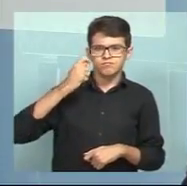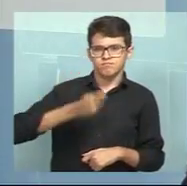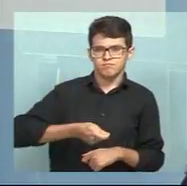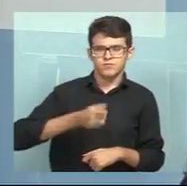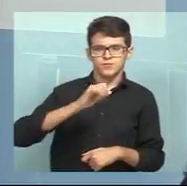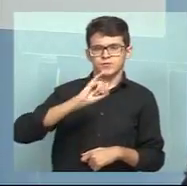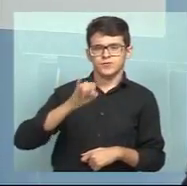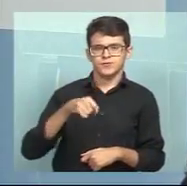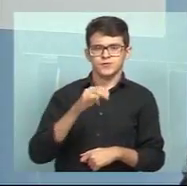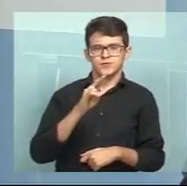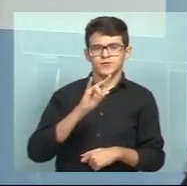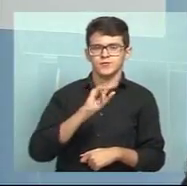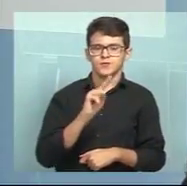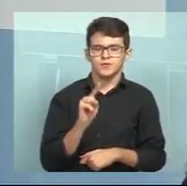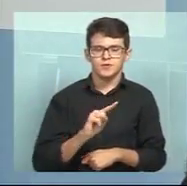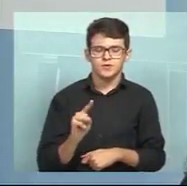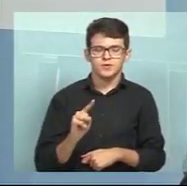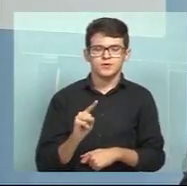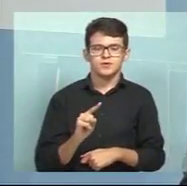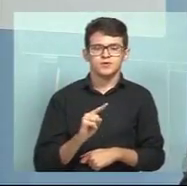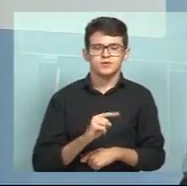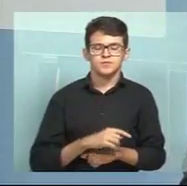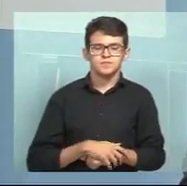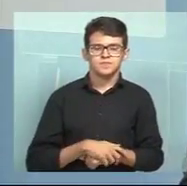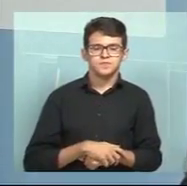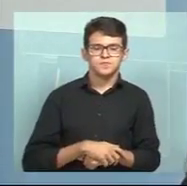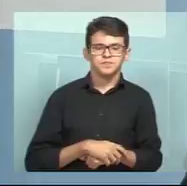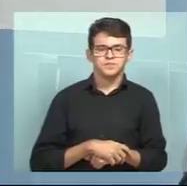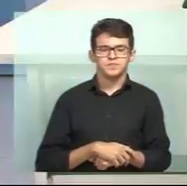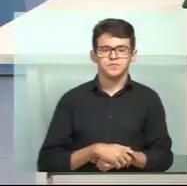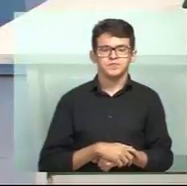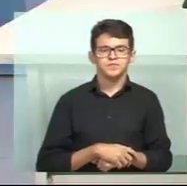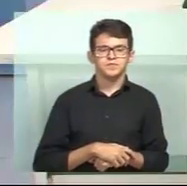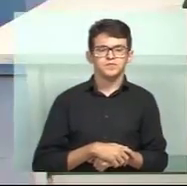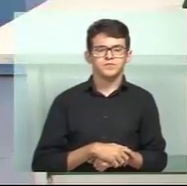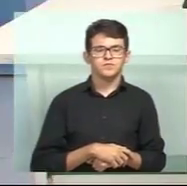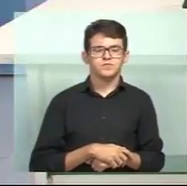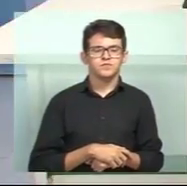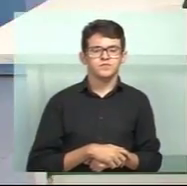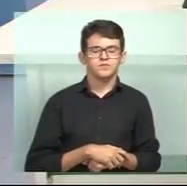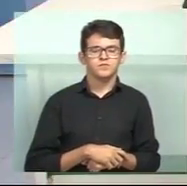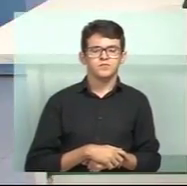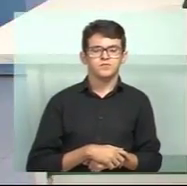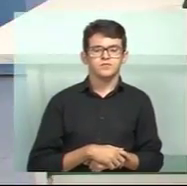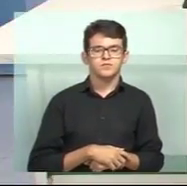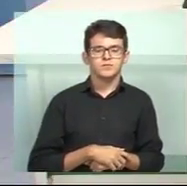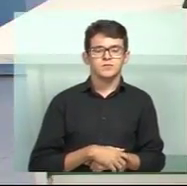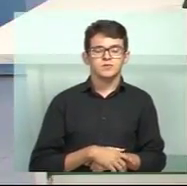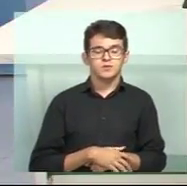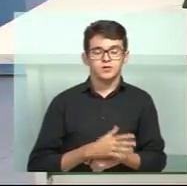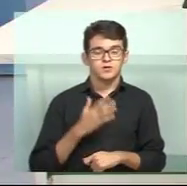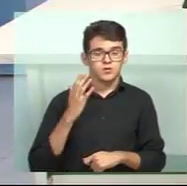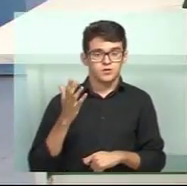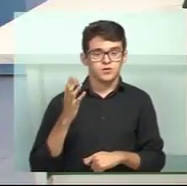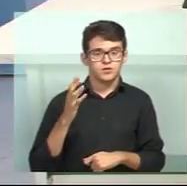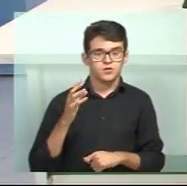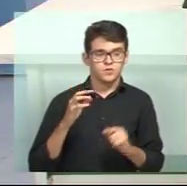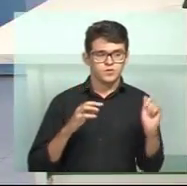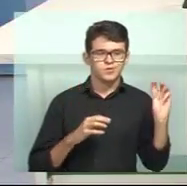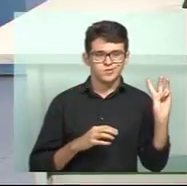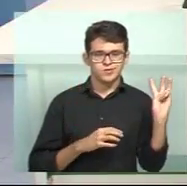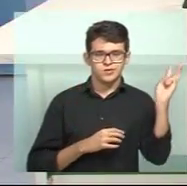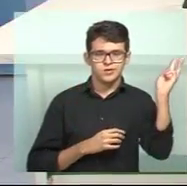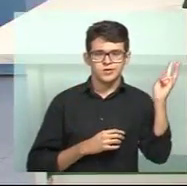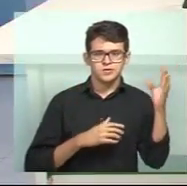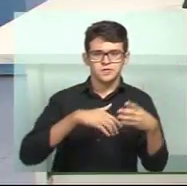né? Como aqueles 3 que estavam lá. A burocracia jurídica do Brasil. Esses estão lá, como aqueles